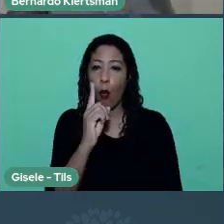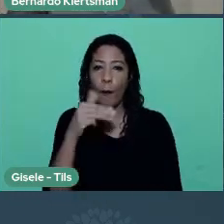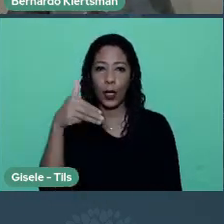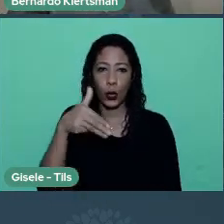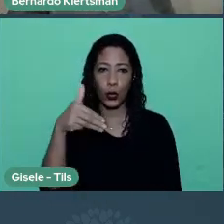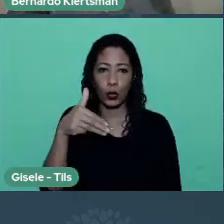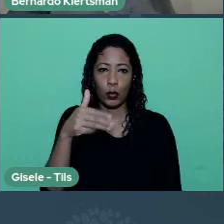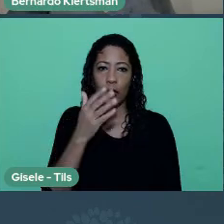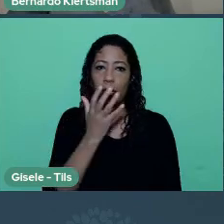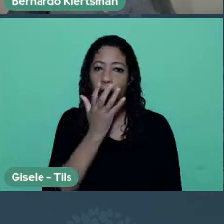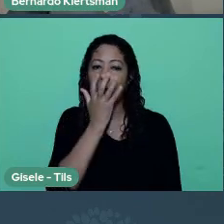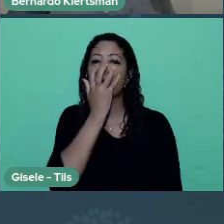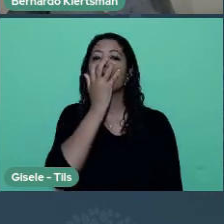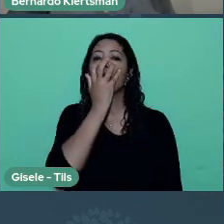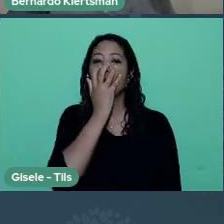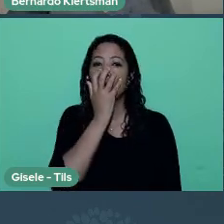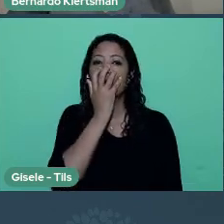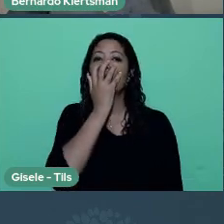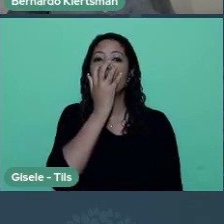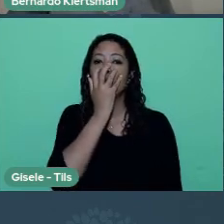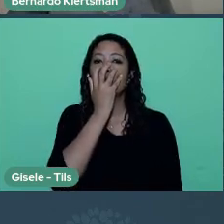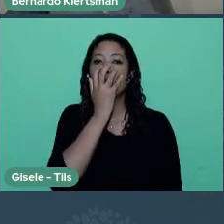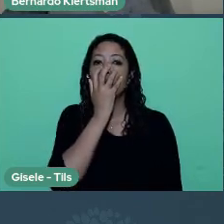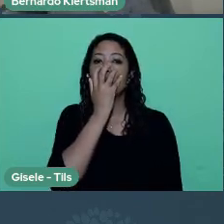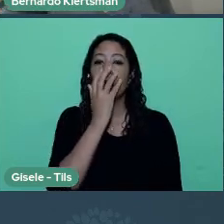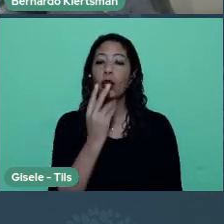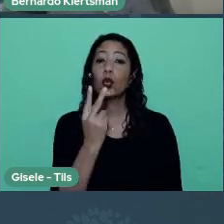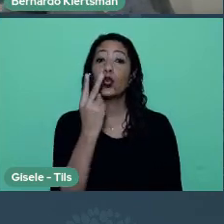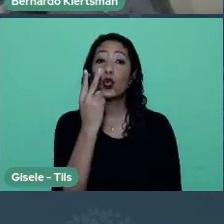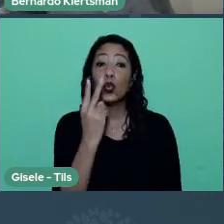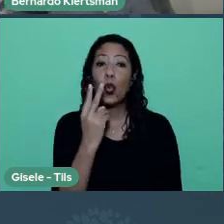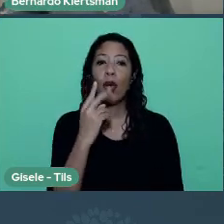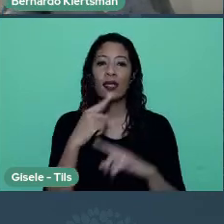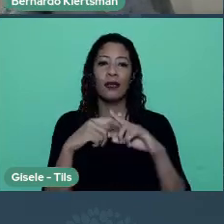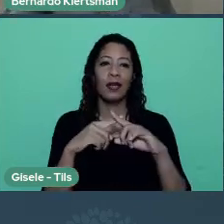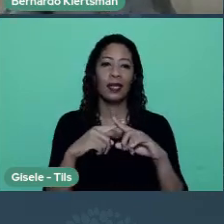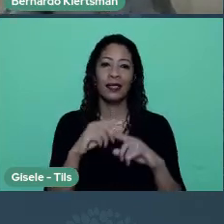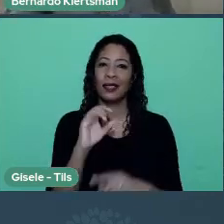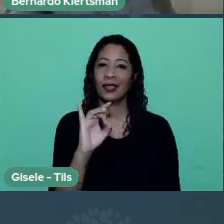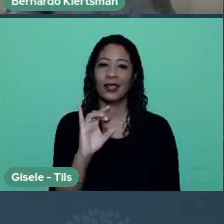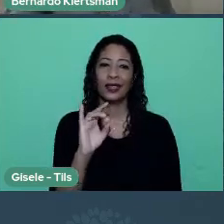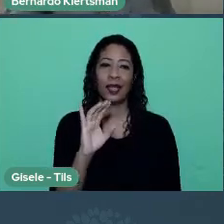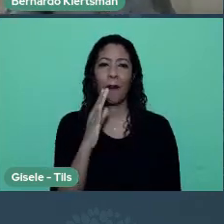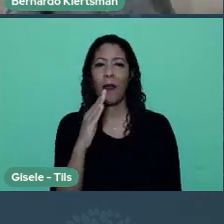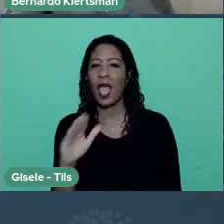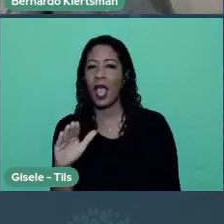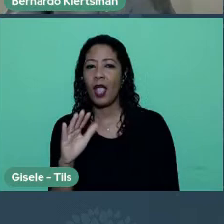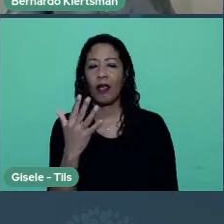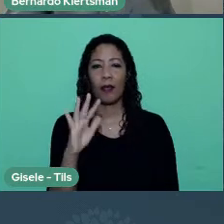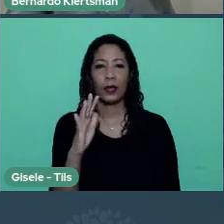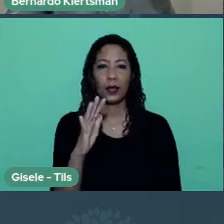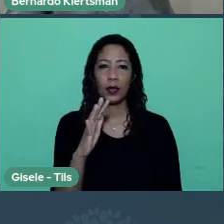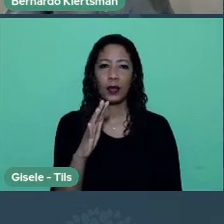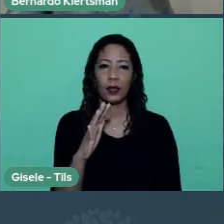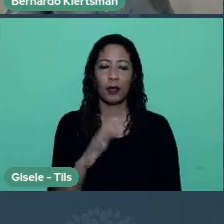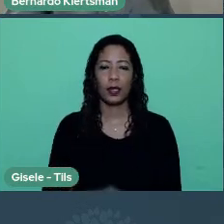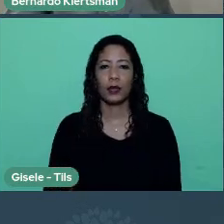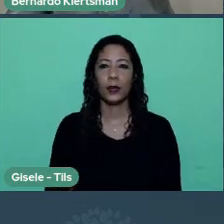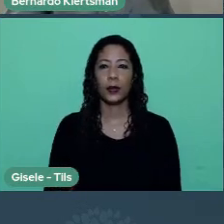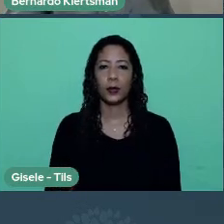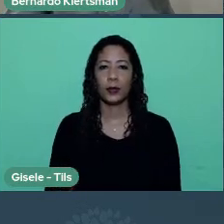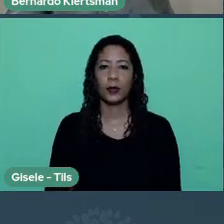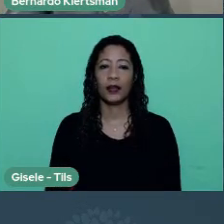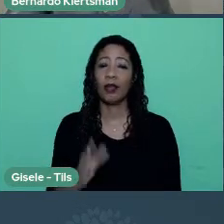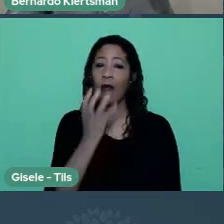respirou aproximadamente 2,5 vezes, talvez aí, para receber esse medicamento. Quer dizer,